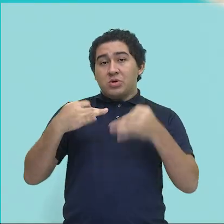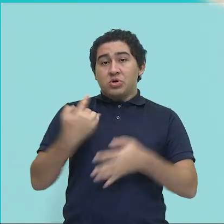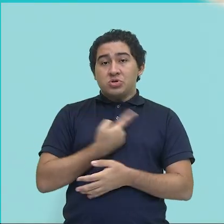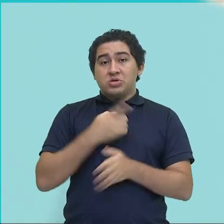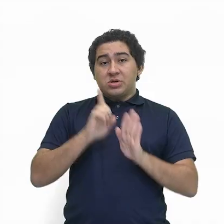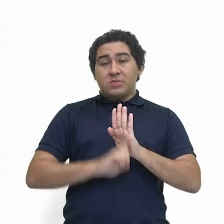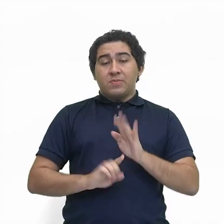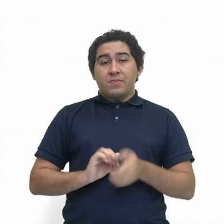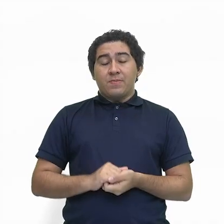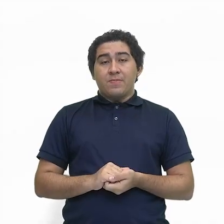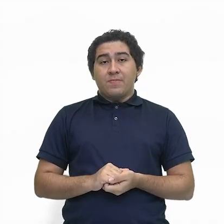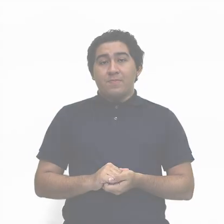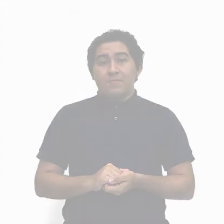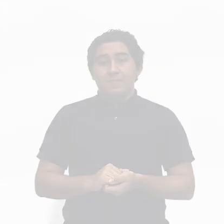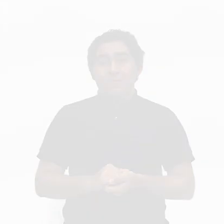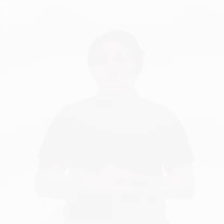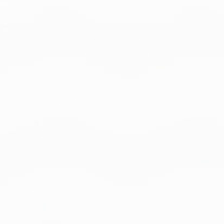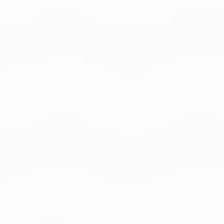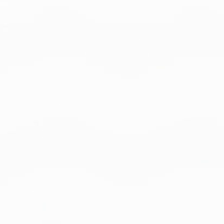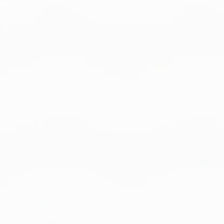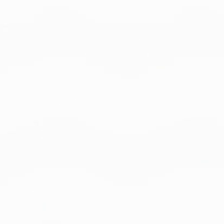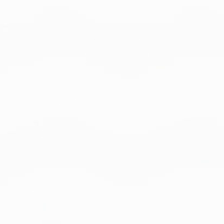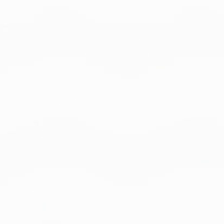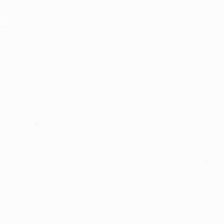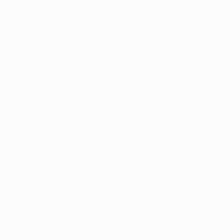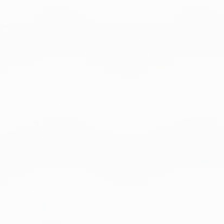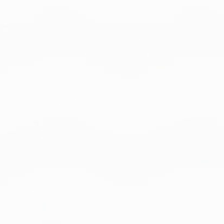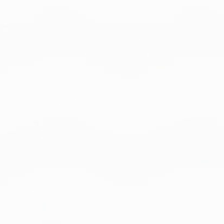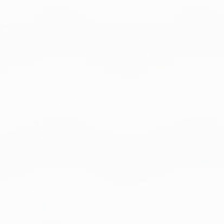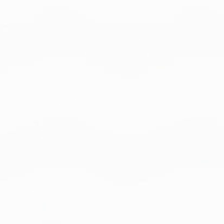lá. Discussing the First Amendment.